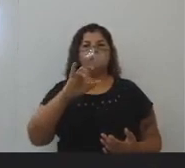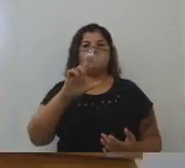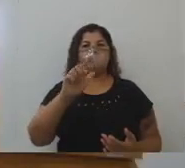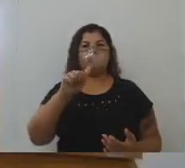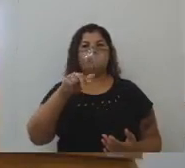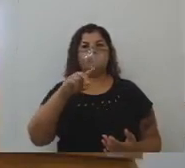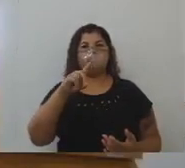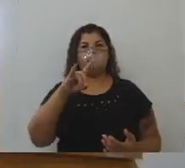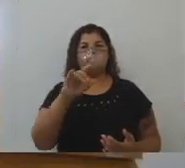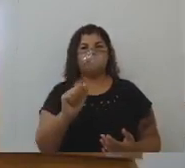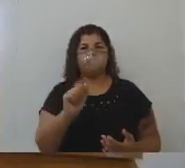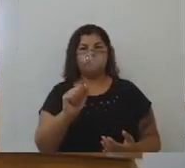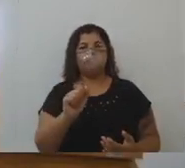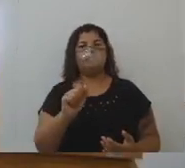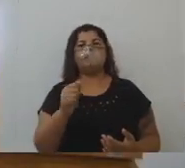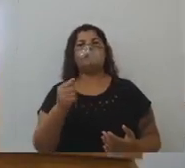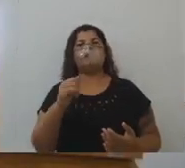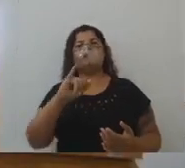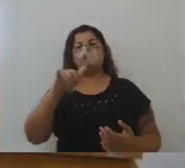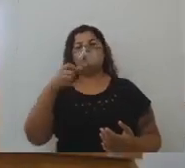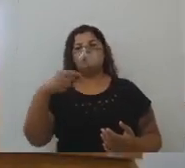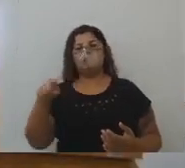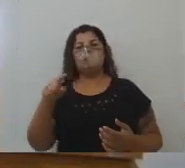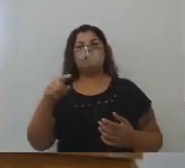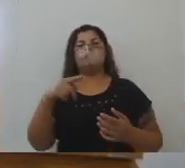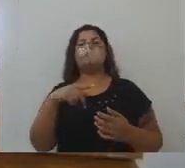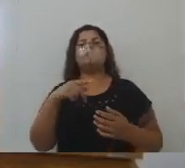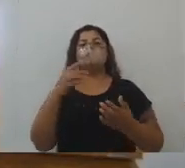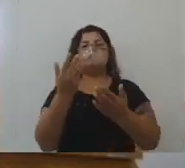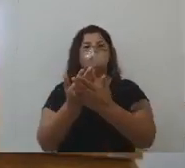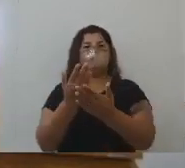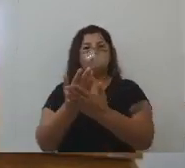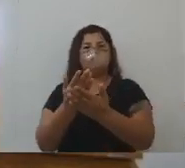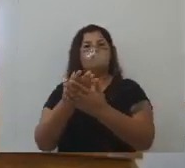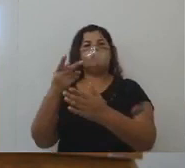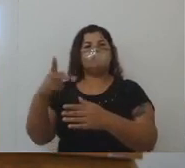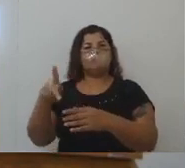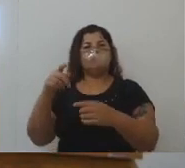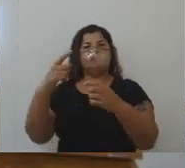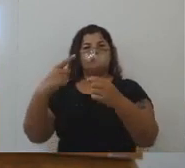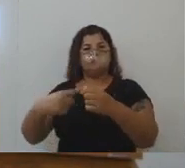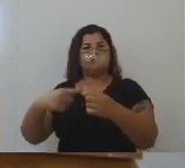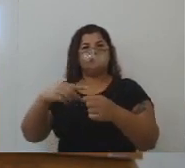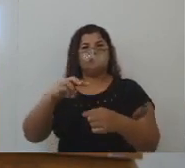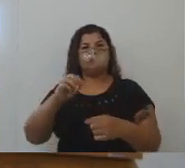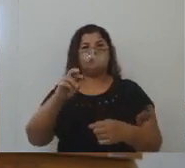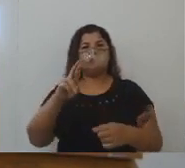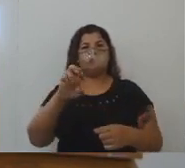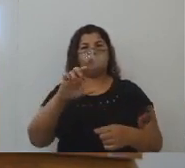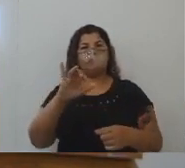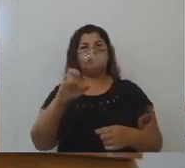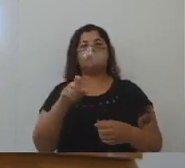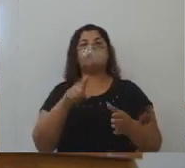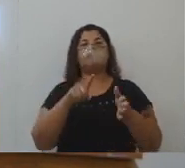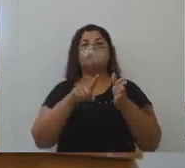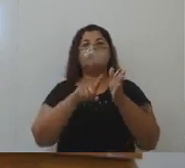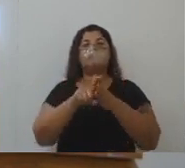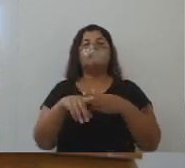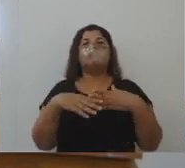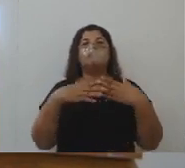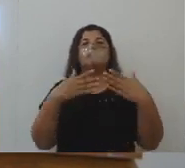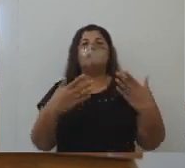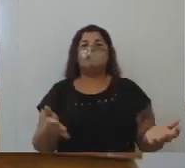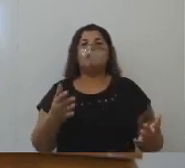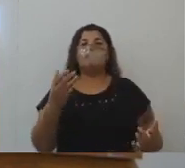EREM, presidente Médici de Moreilândia, ele pergunta: qual a importância, eu acho que qual a importância